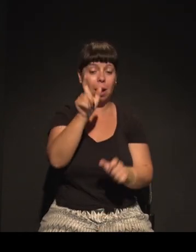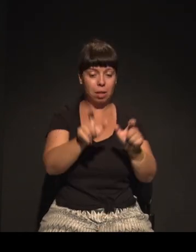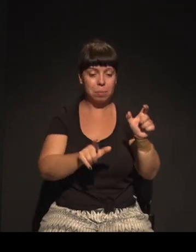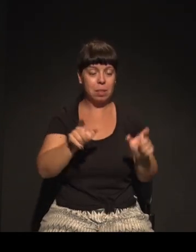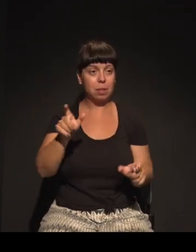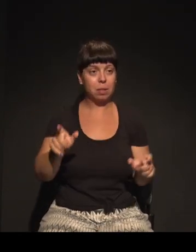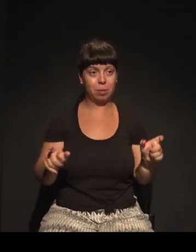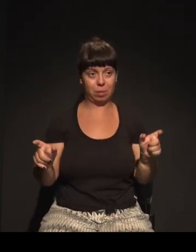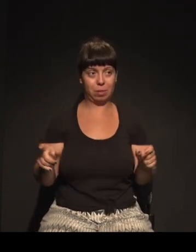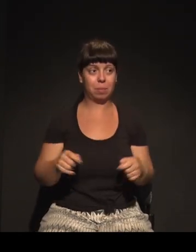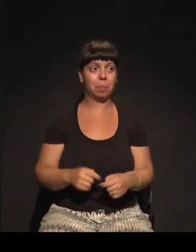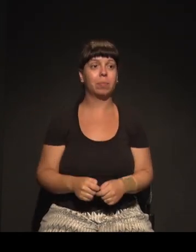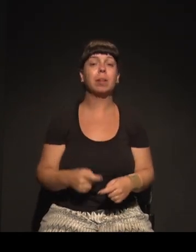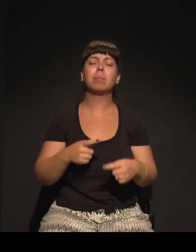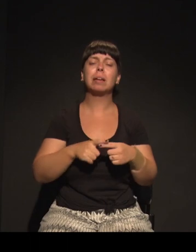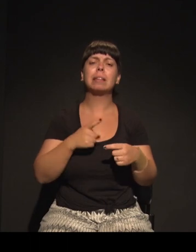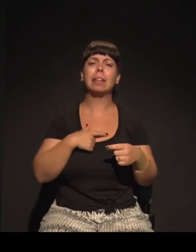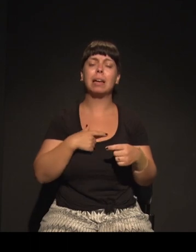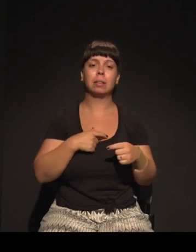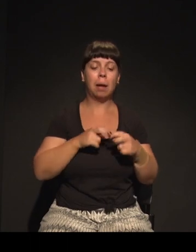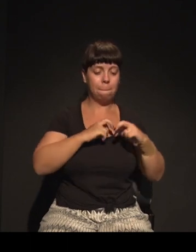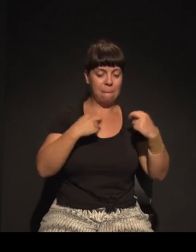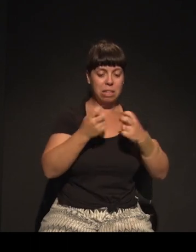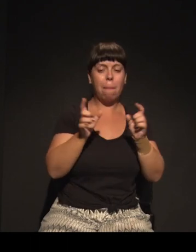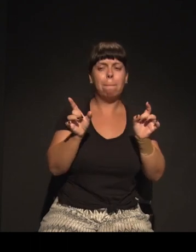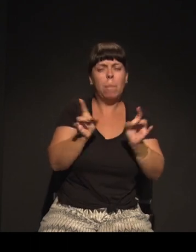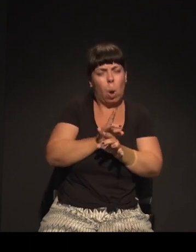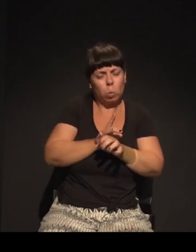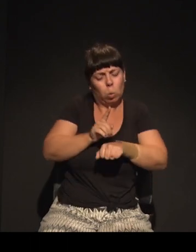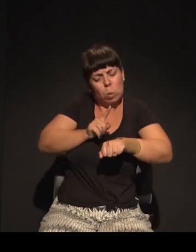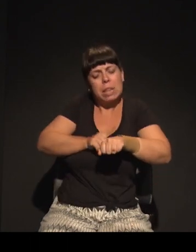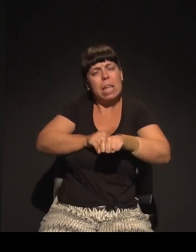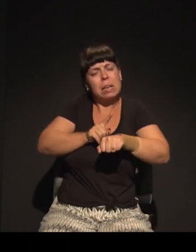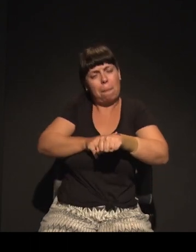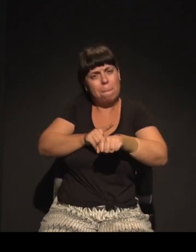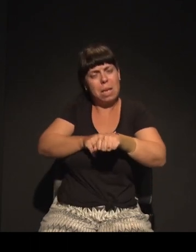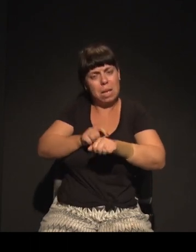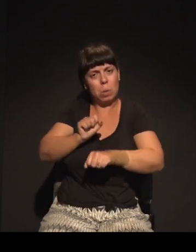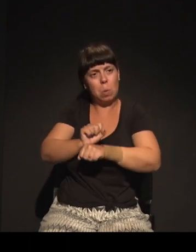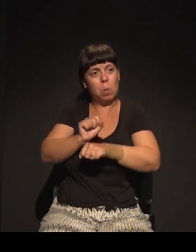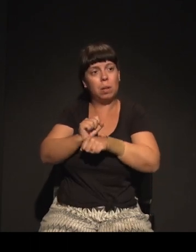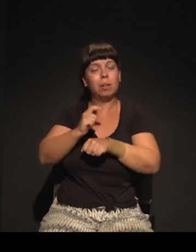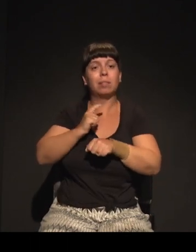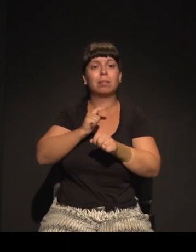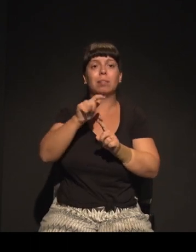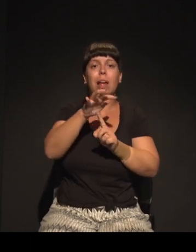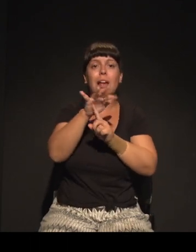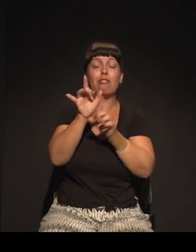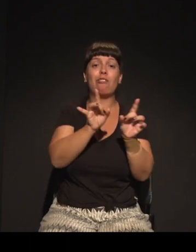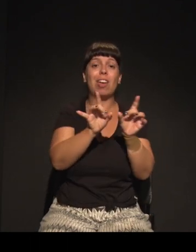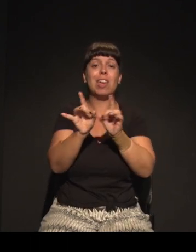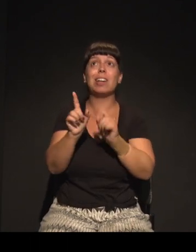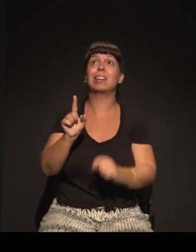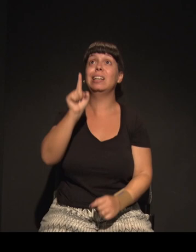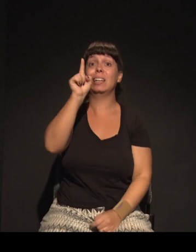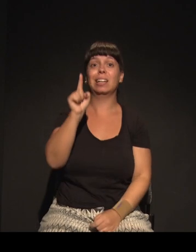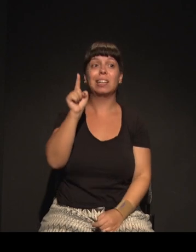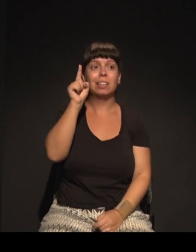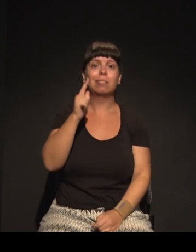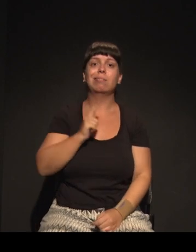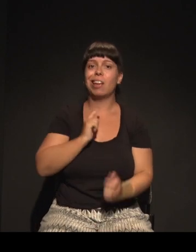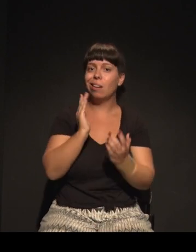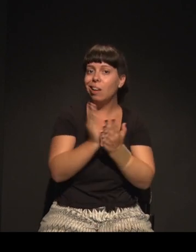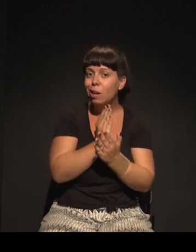entre os intervalos das mesas nós temos uma feira em cima que no andar de cima tem